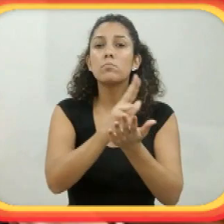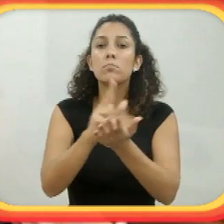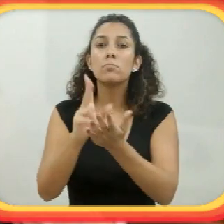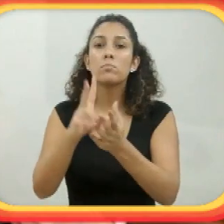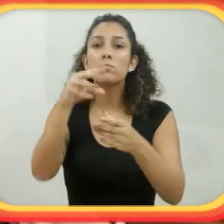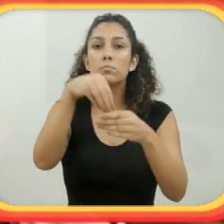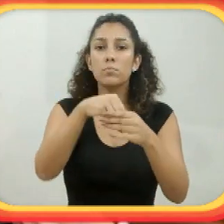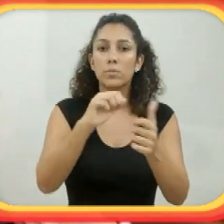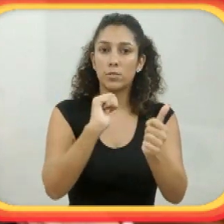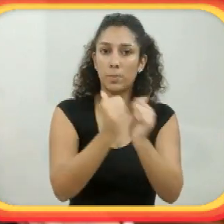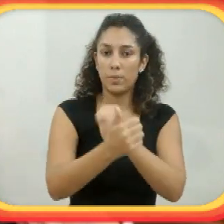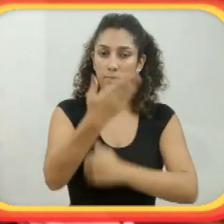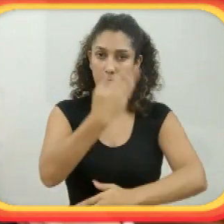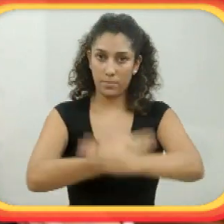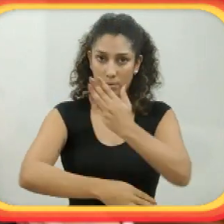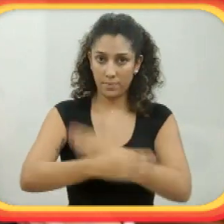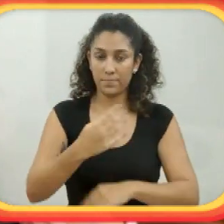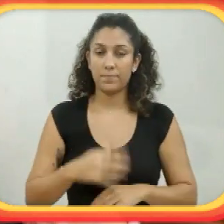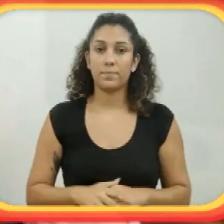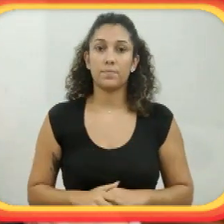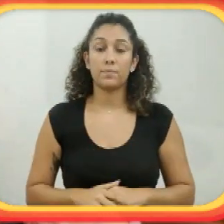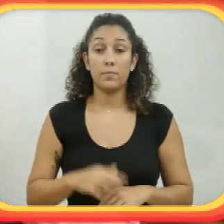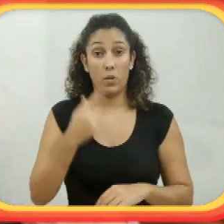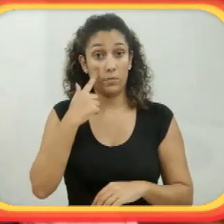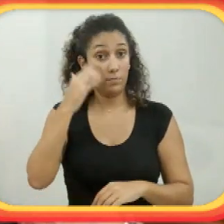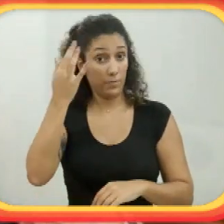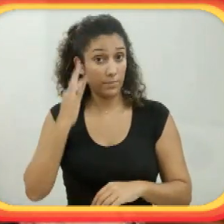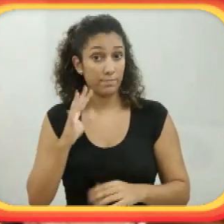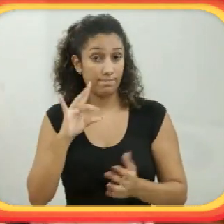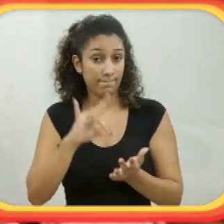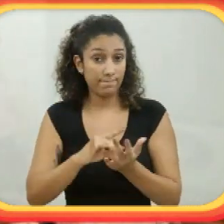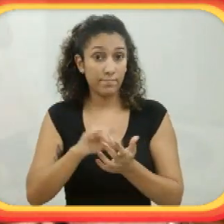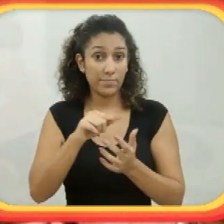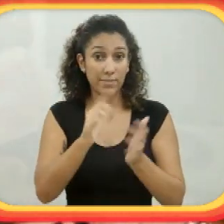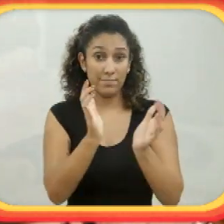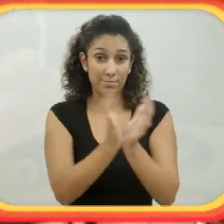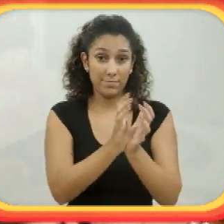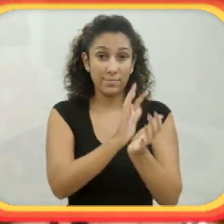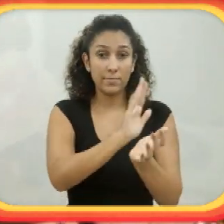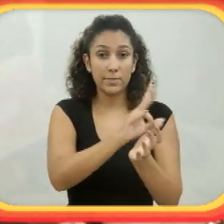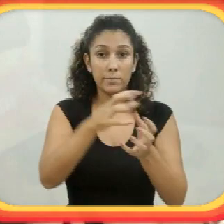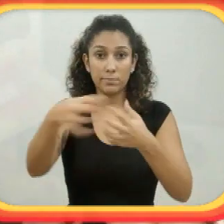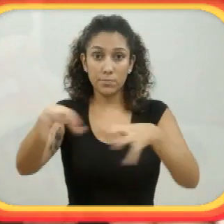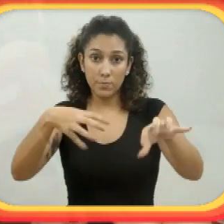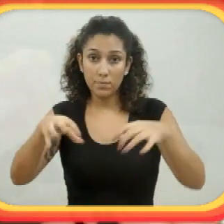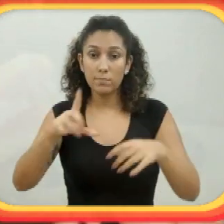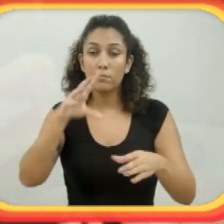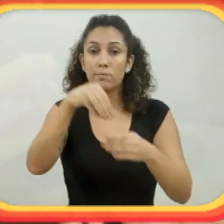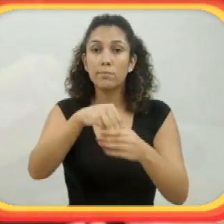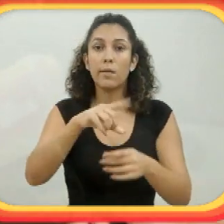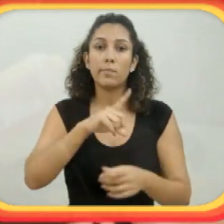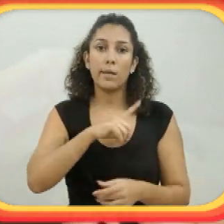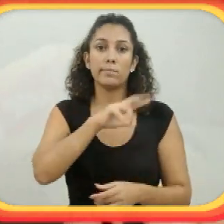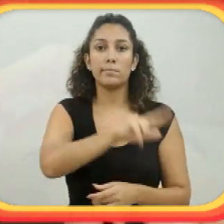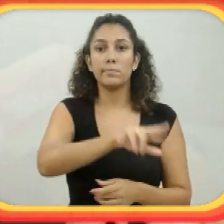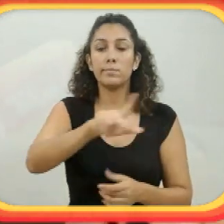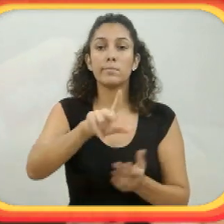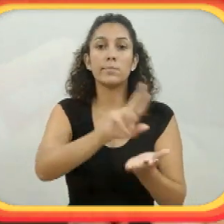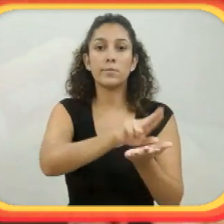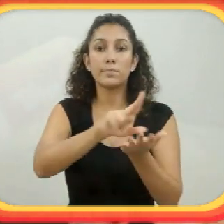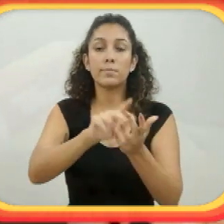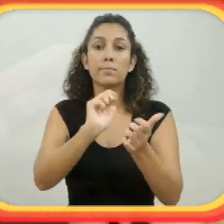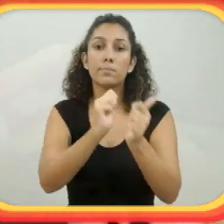na realidade as classes são divisões que são feitas dentro de cada modalidade esportiva